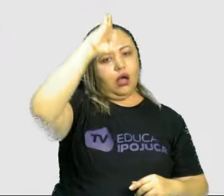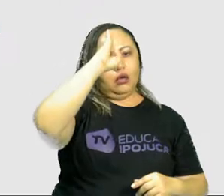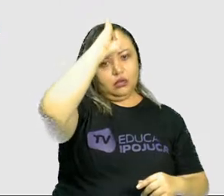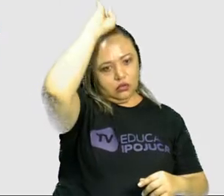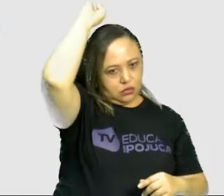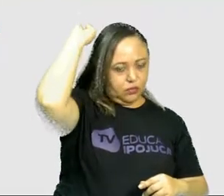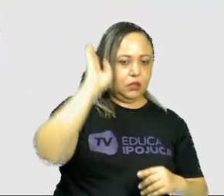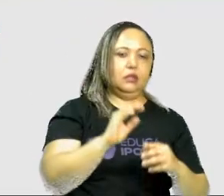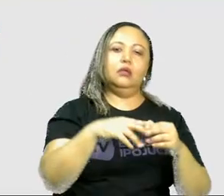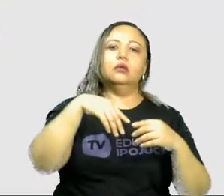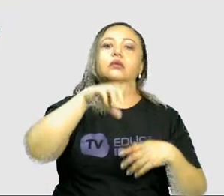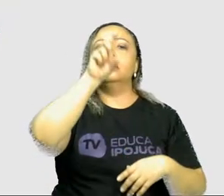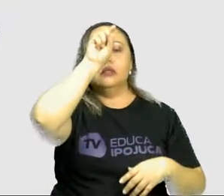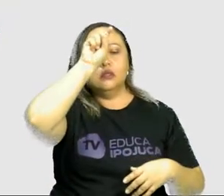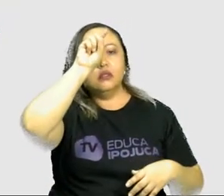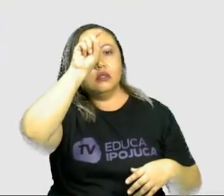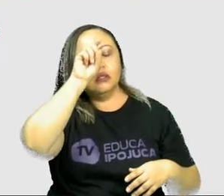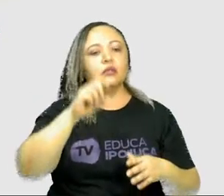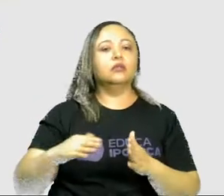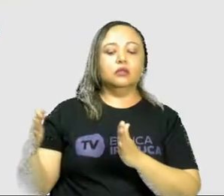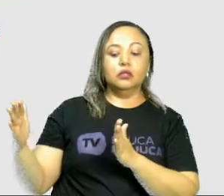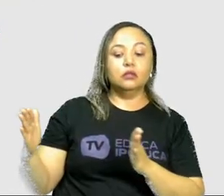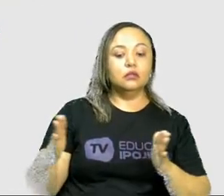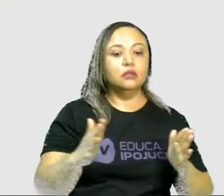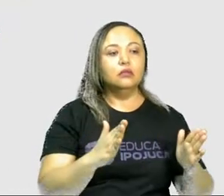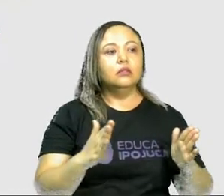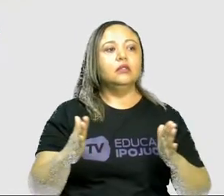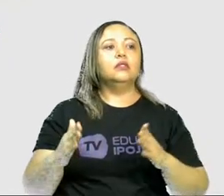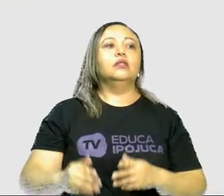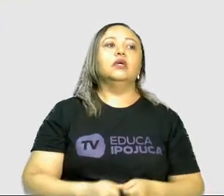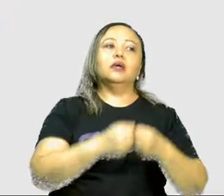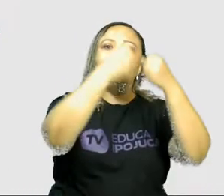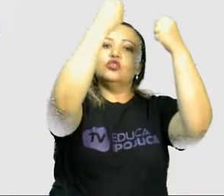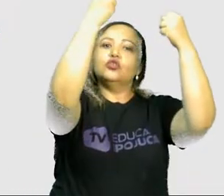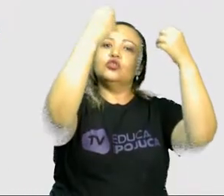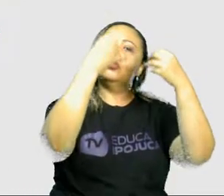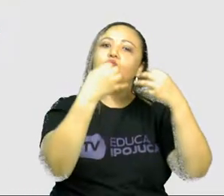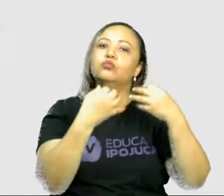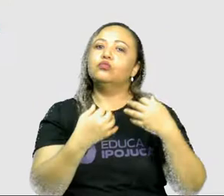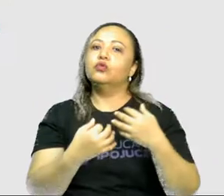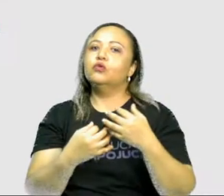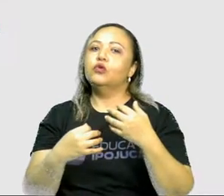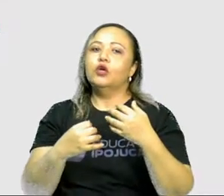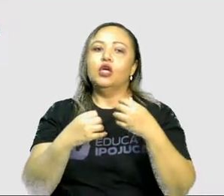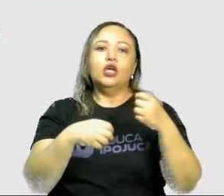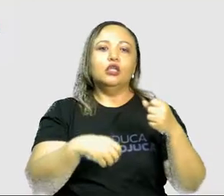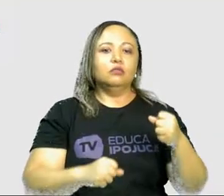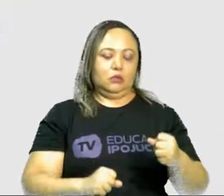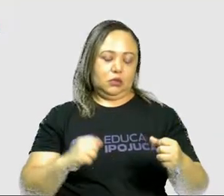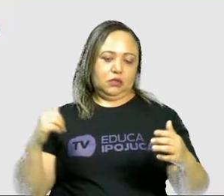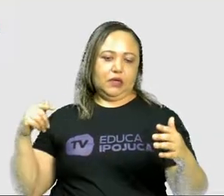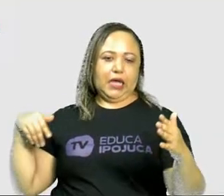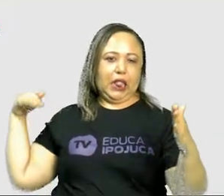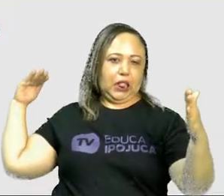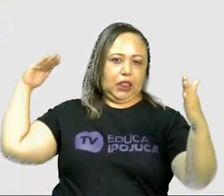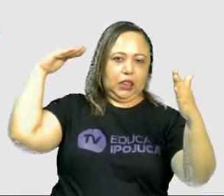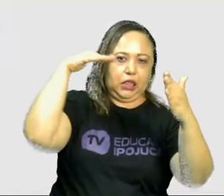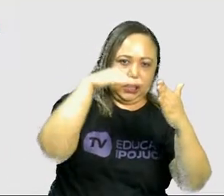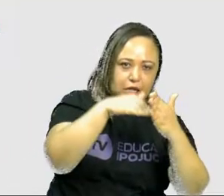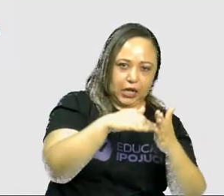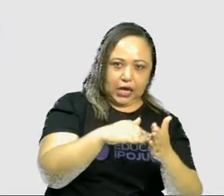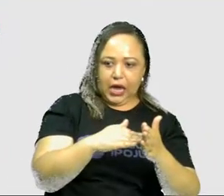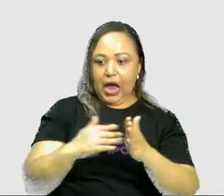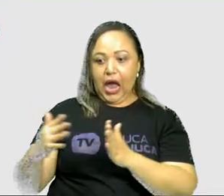E esse período ele vai se estendendo aí até a Idade Média, tá certo? Então você